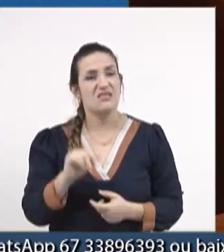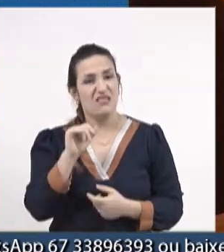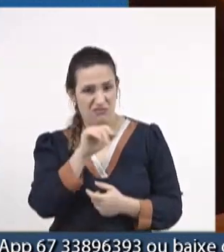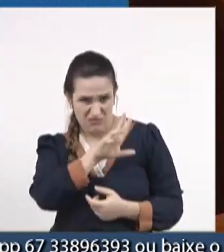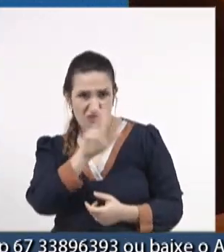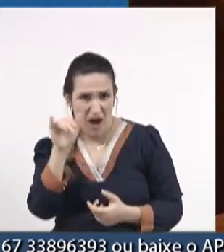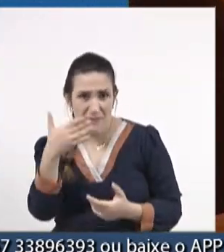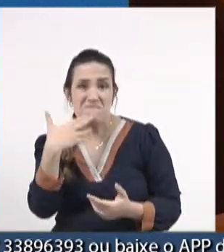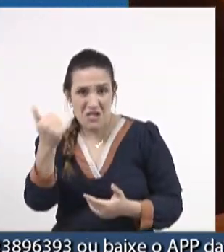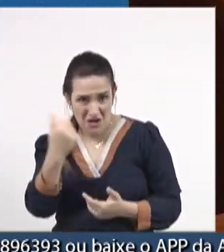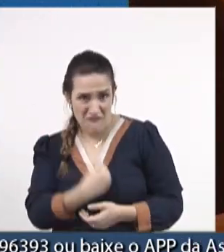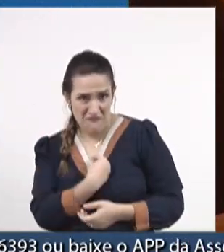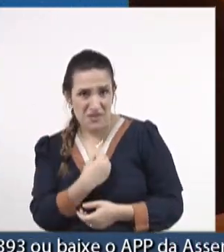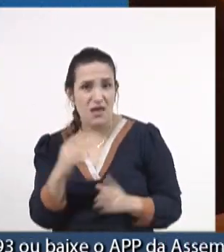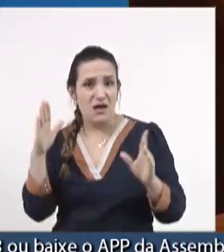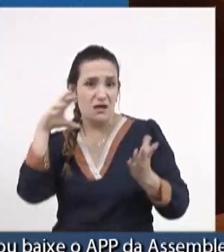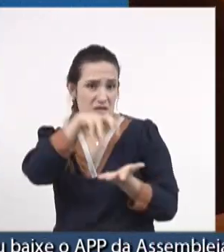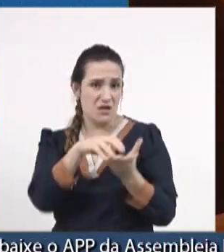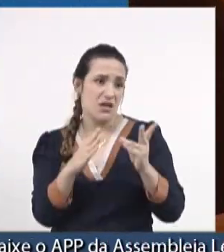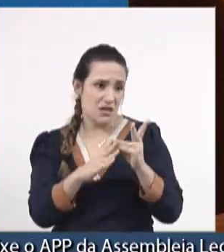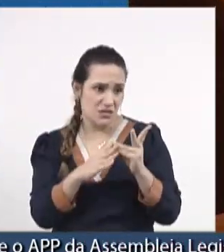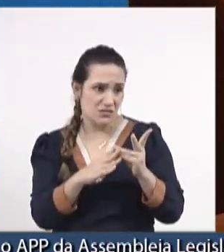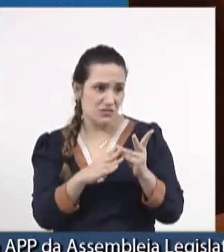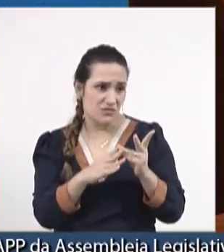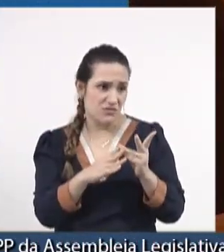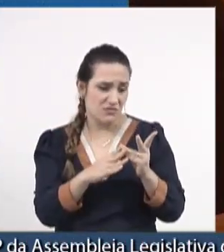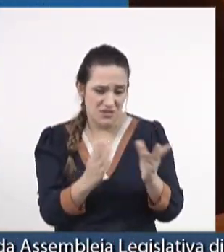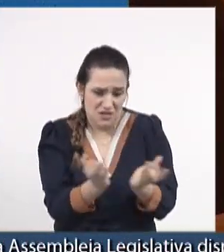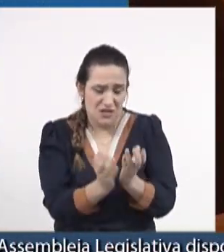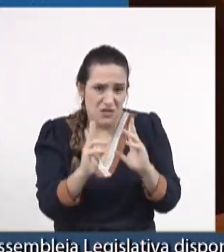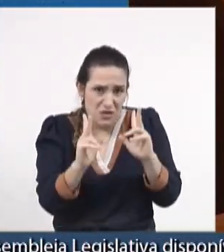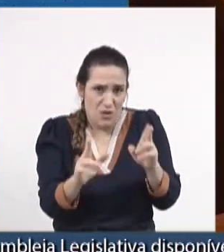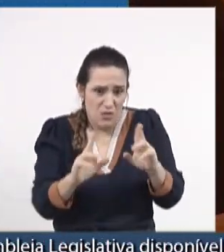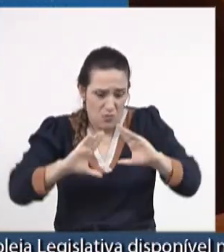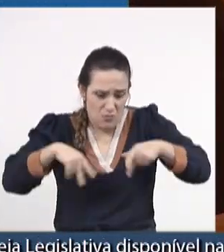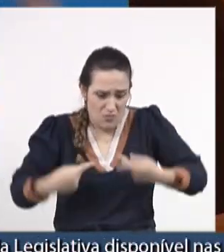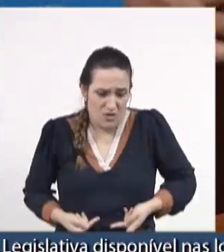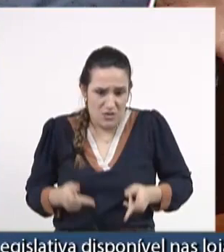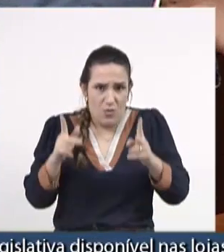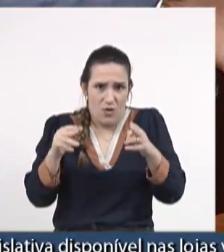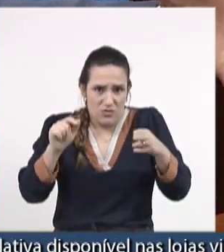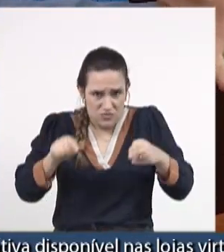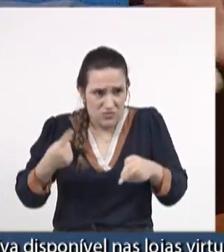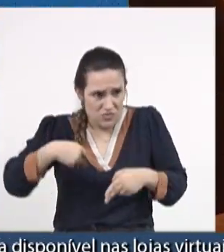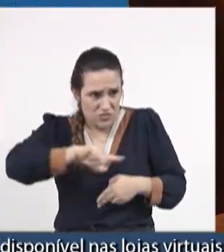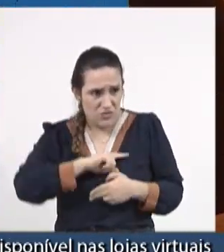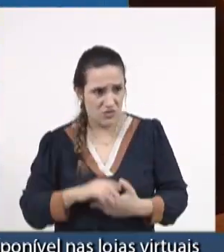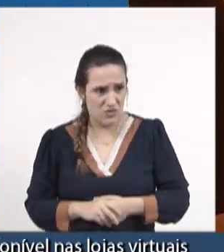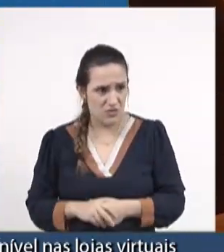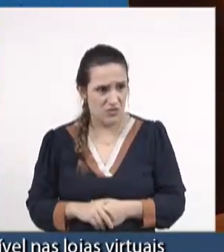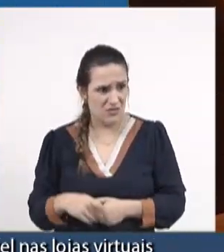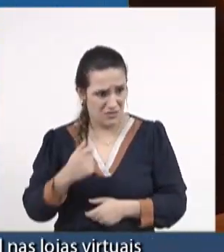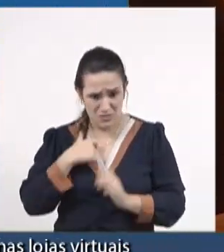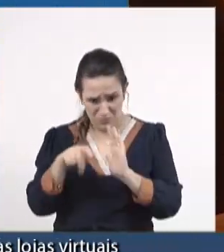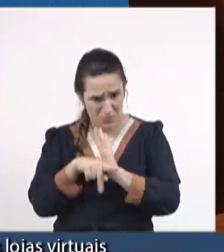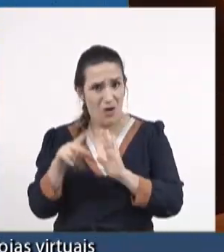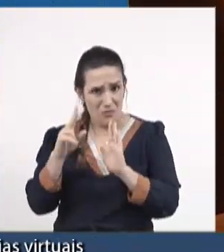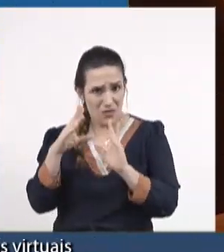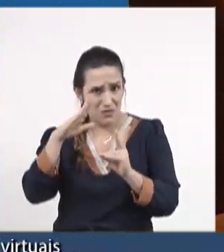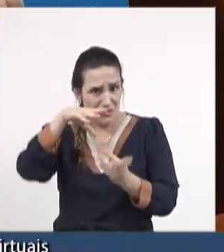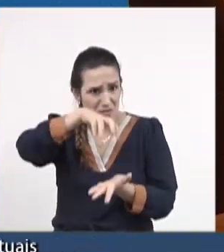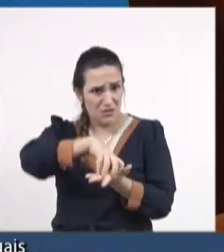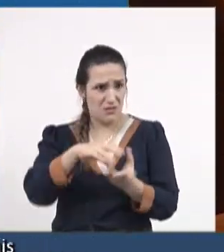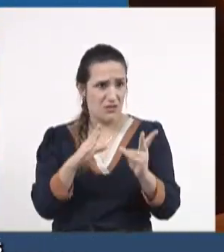índios, que são cristãos e humanos como nós, que eu sou até descendente de índio,